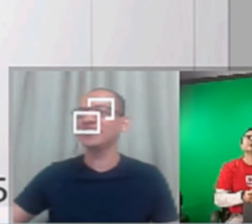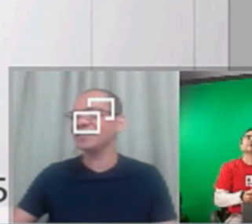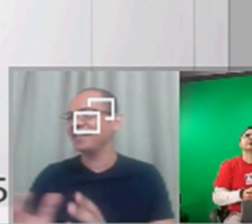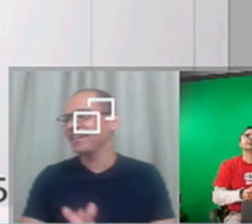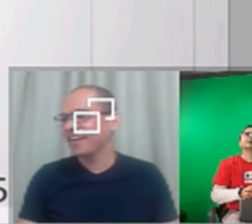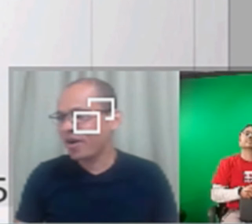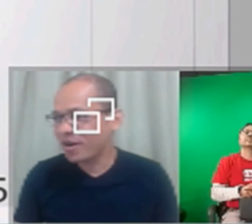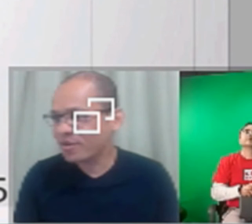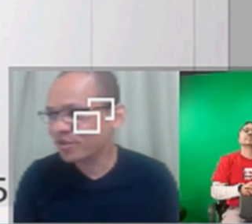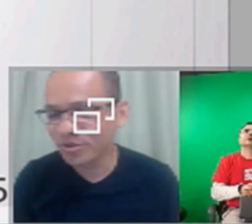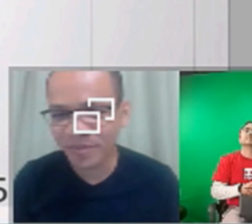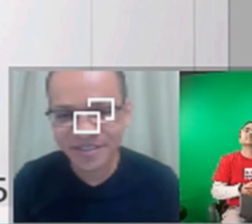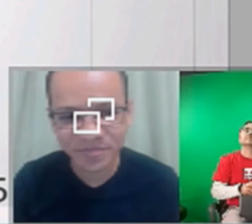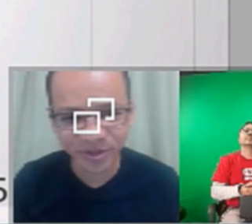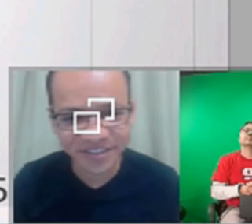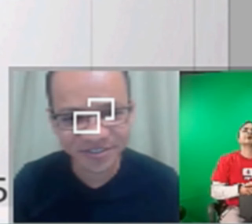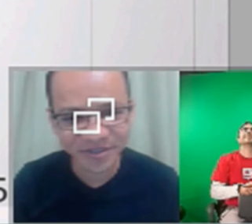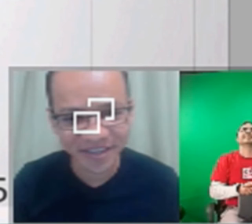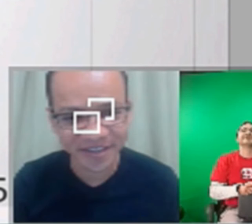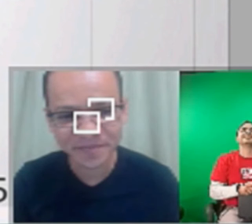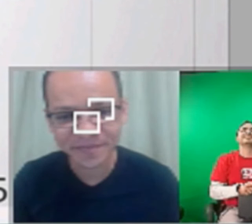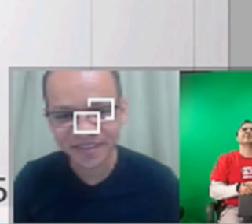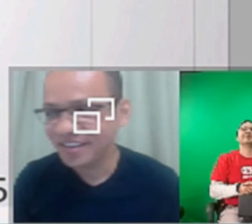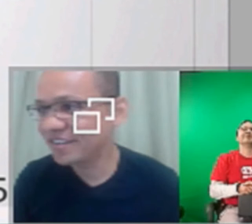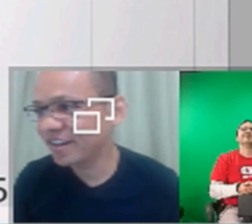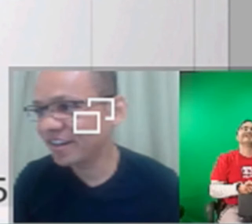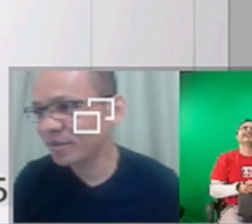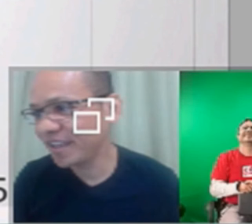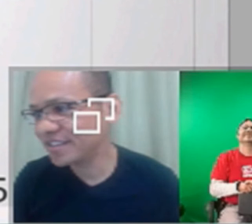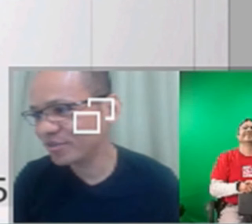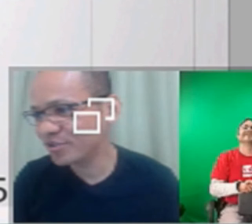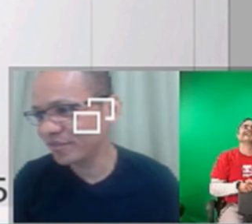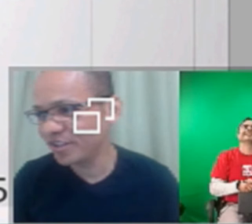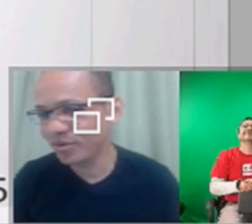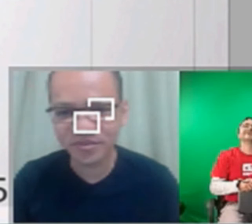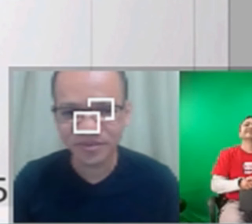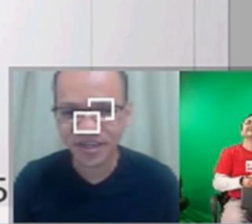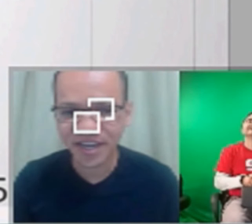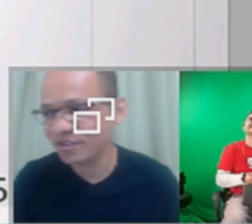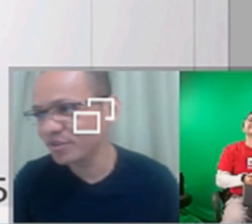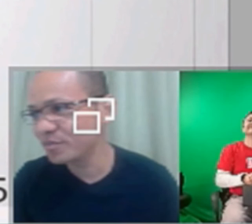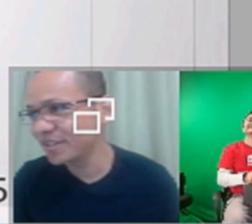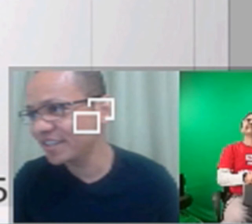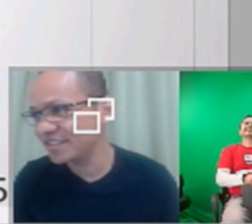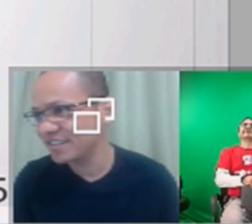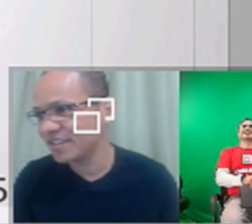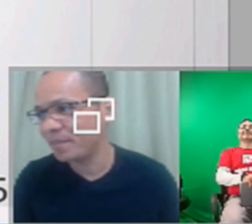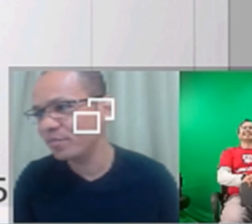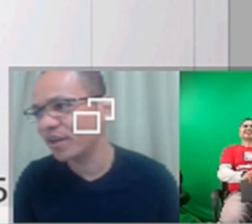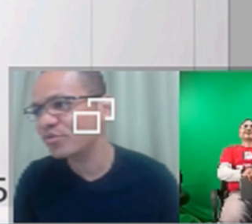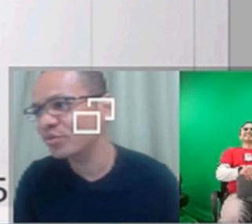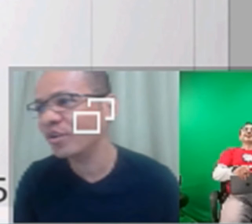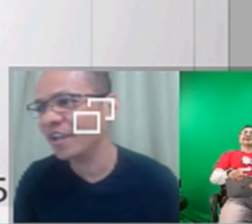já visualiza qual é o conteúdo mais importante no Enem. Show. Então, eu peguei as questões de 98 a